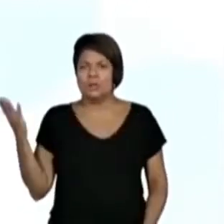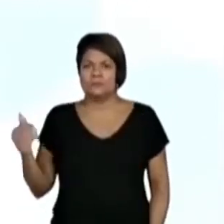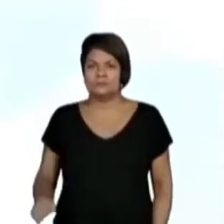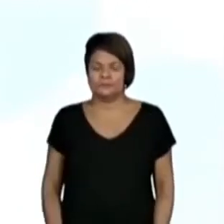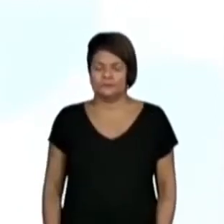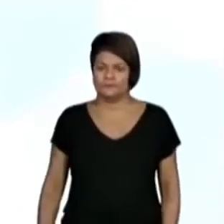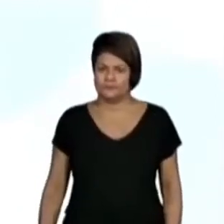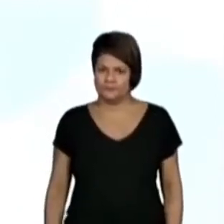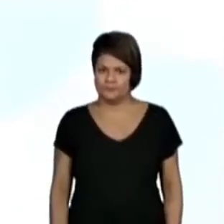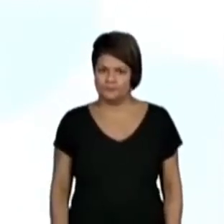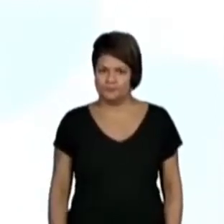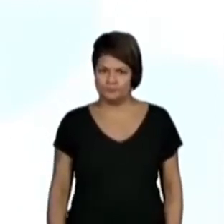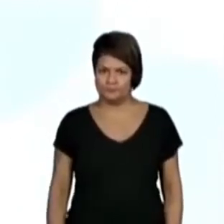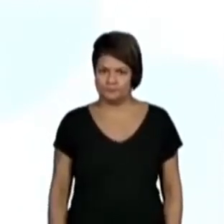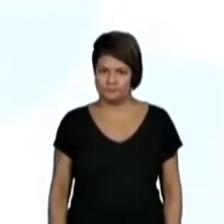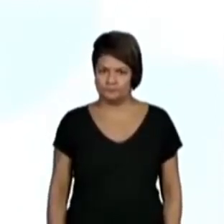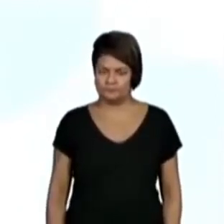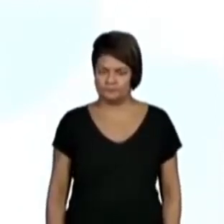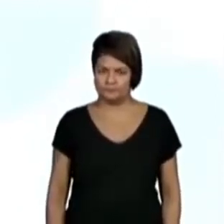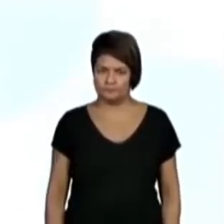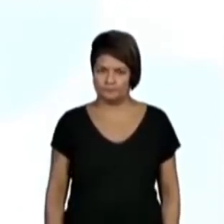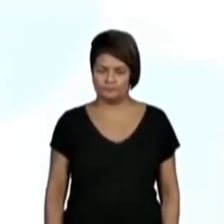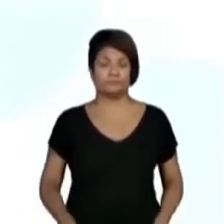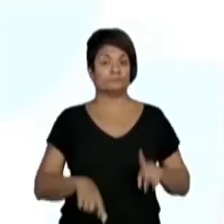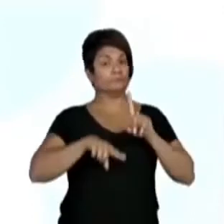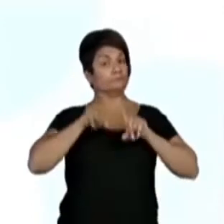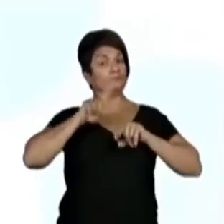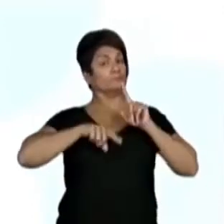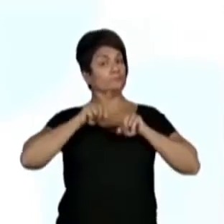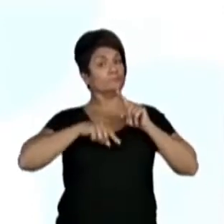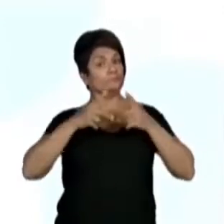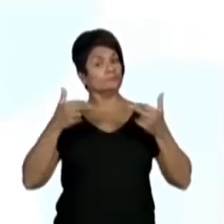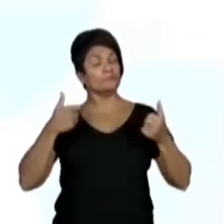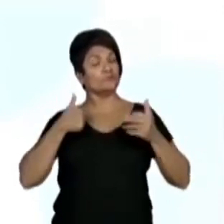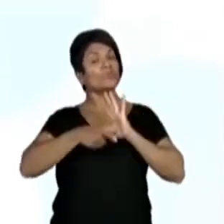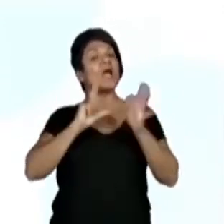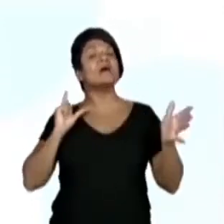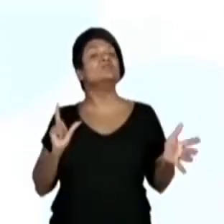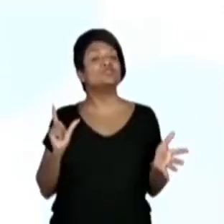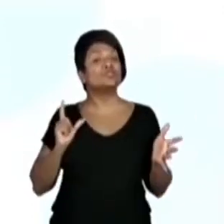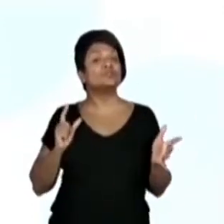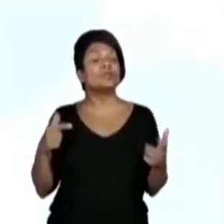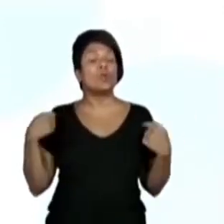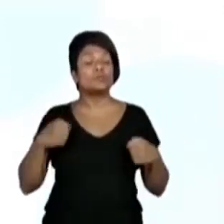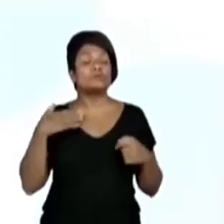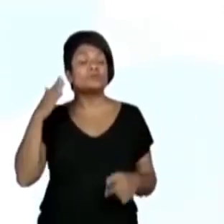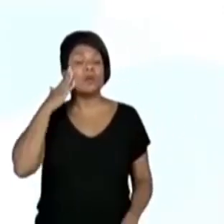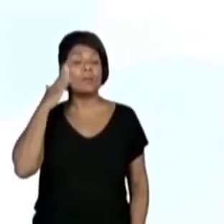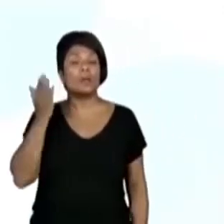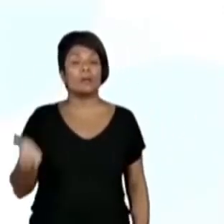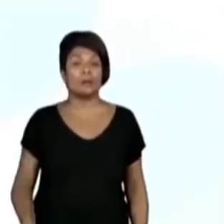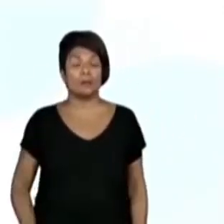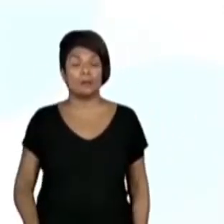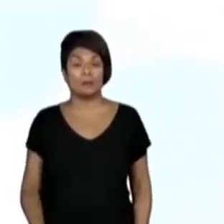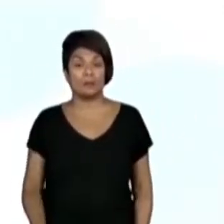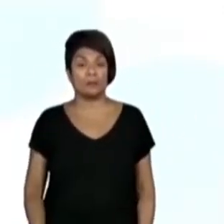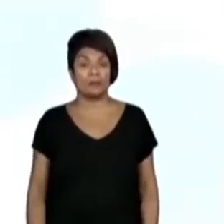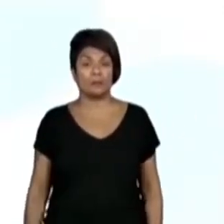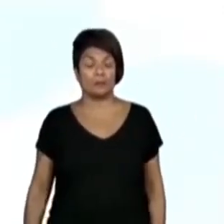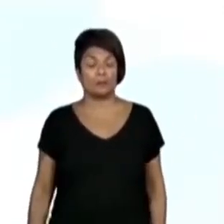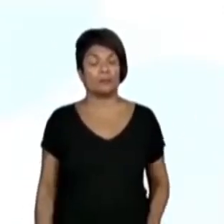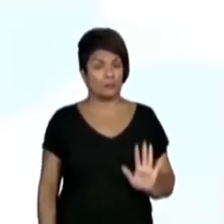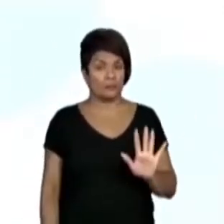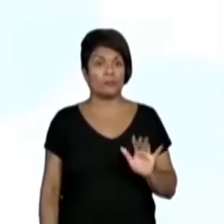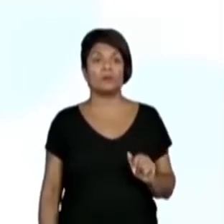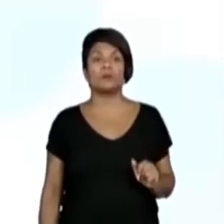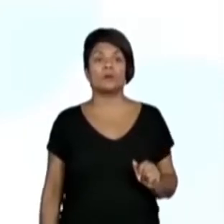partes? Os ingredientes primeiro, antes dos ingredientes, o que é que eu devo saber? Nós vamos chegar nessa